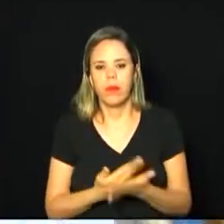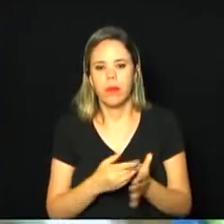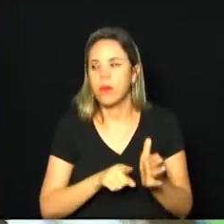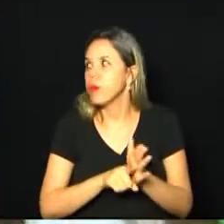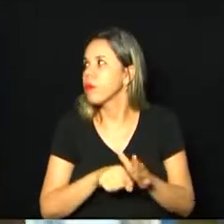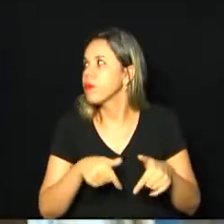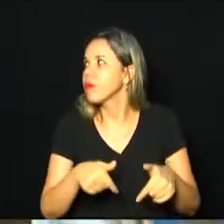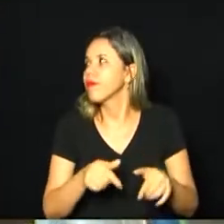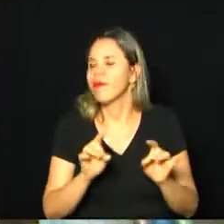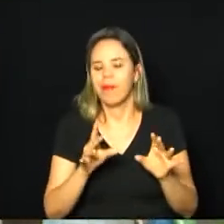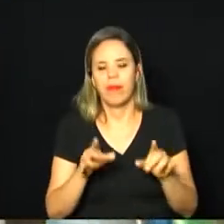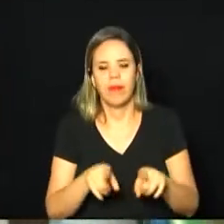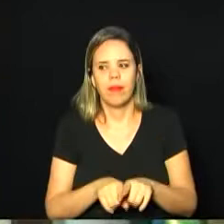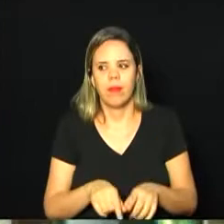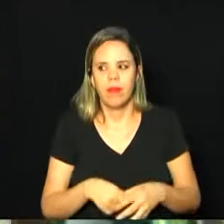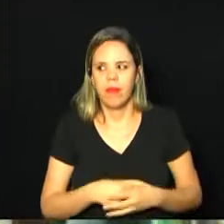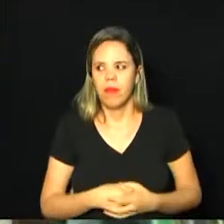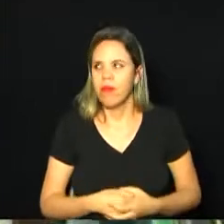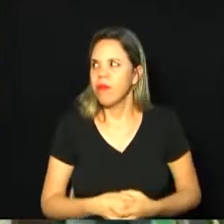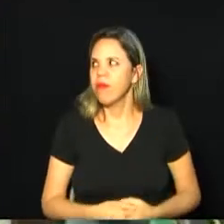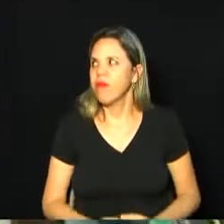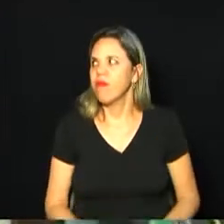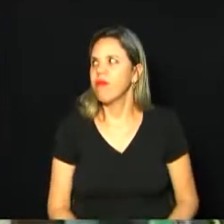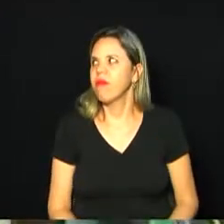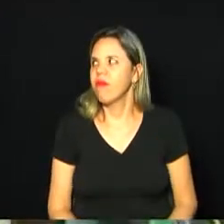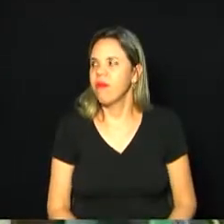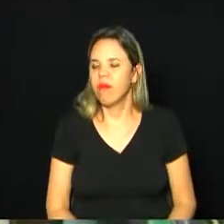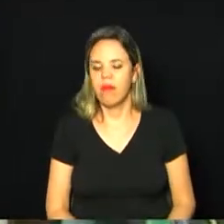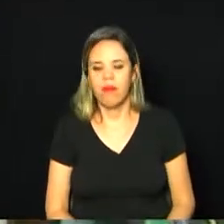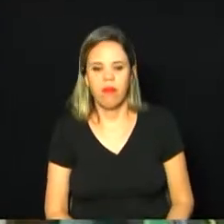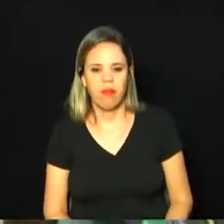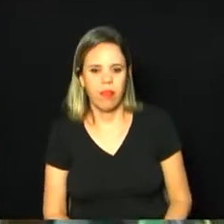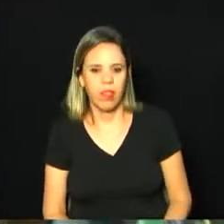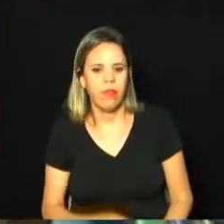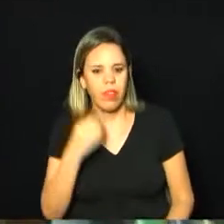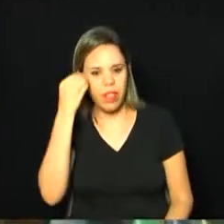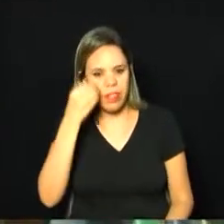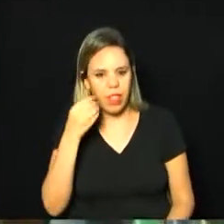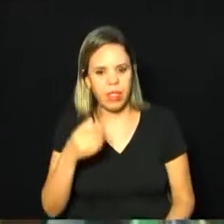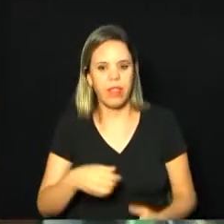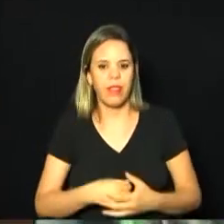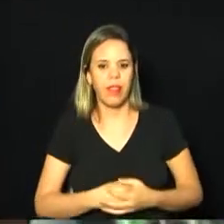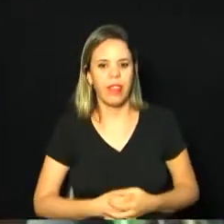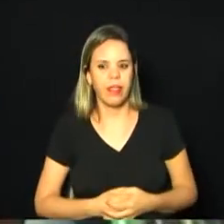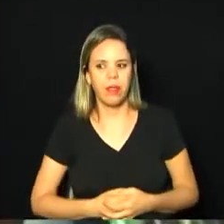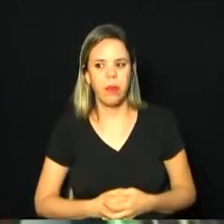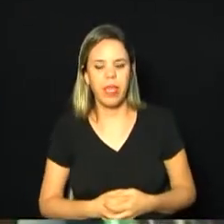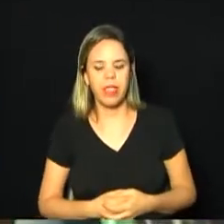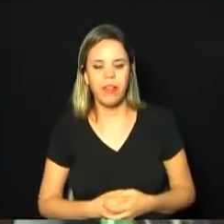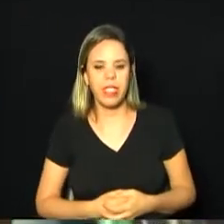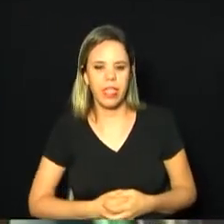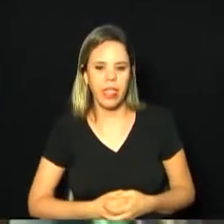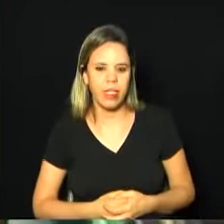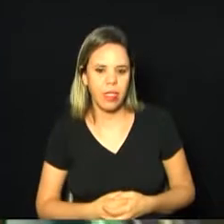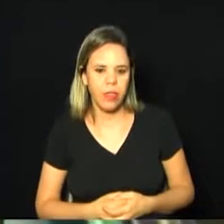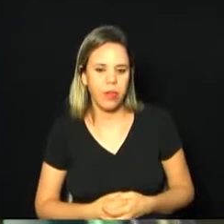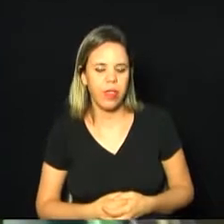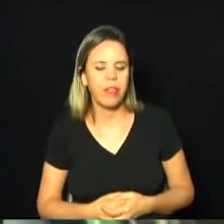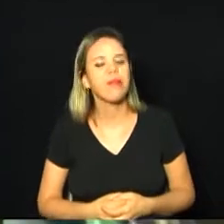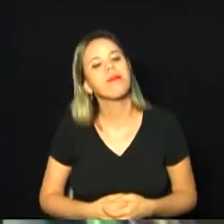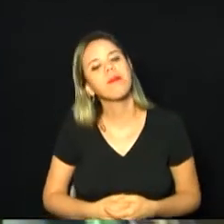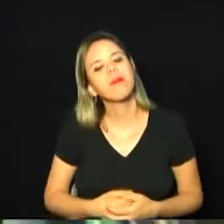e em especial dos alunos que todos esses displays que você veio com informações dos objetos